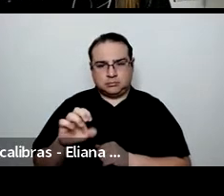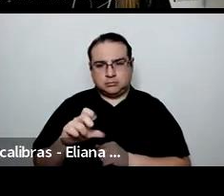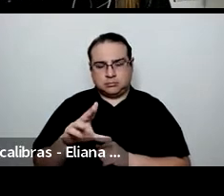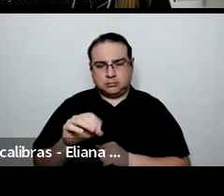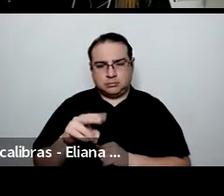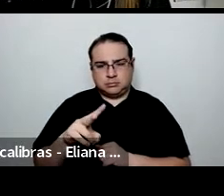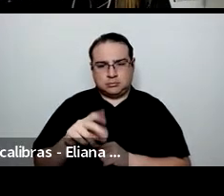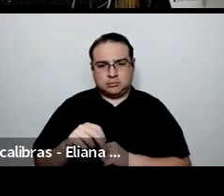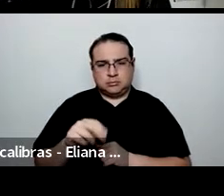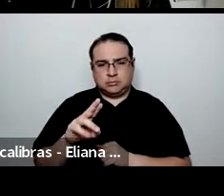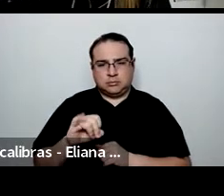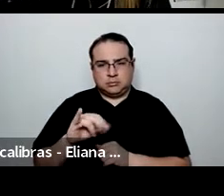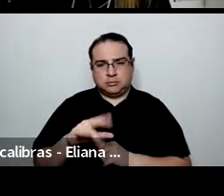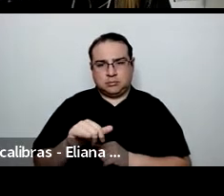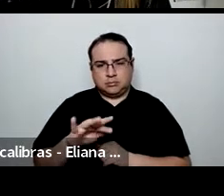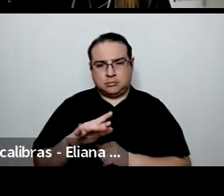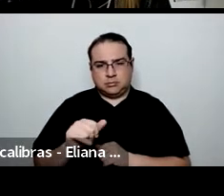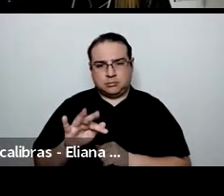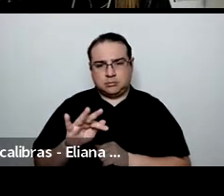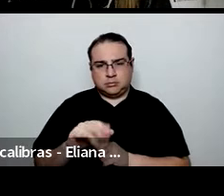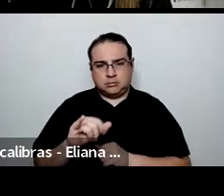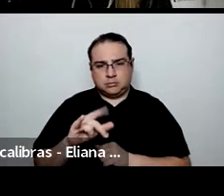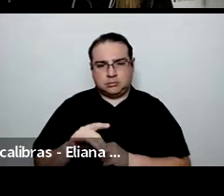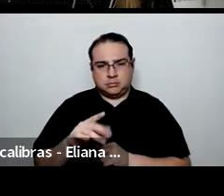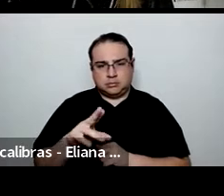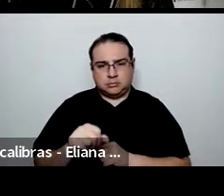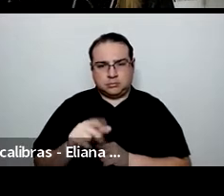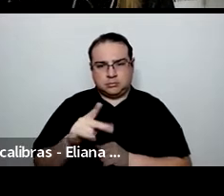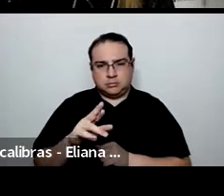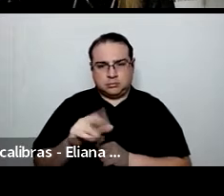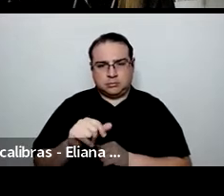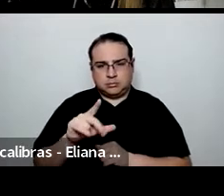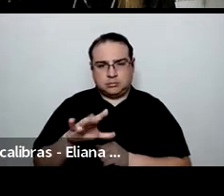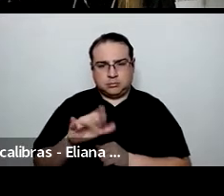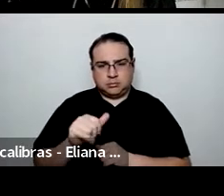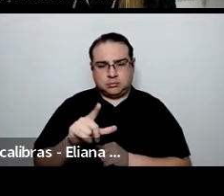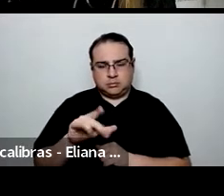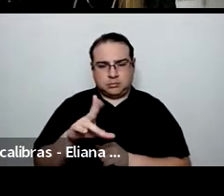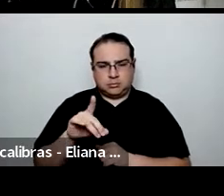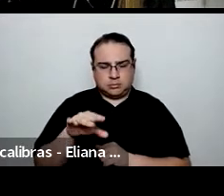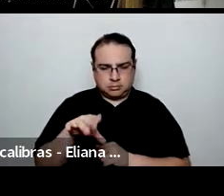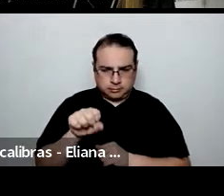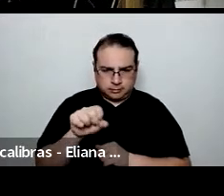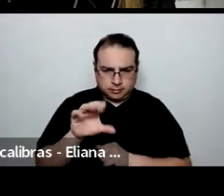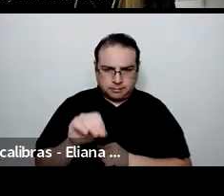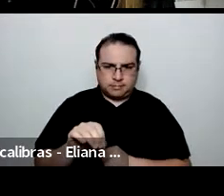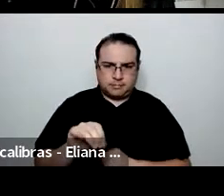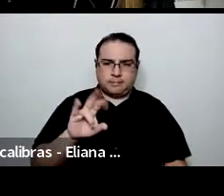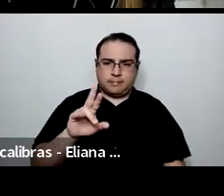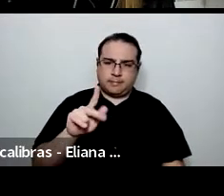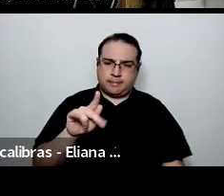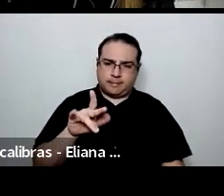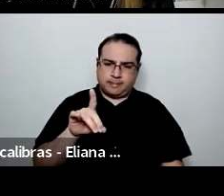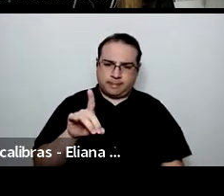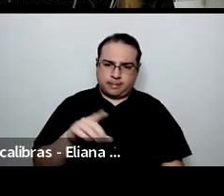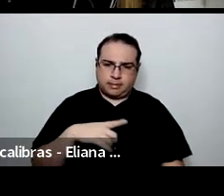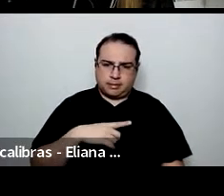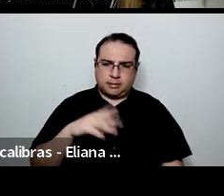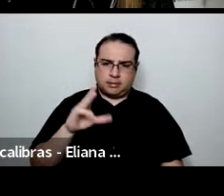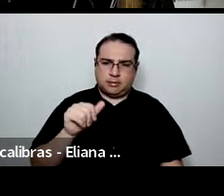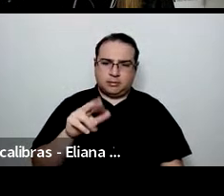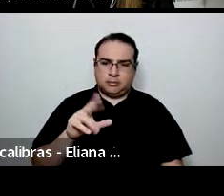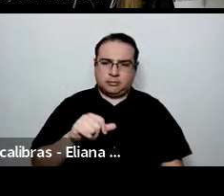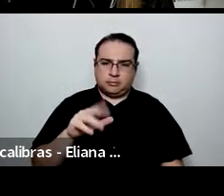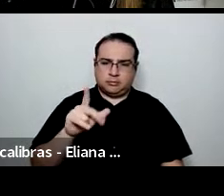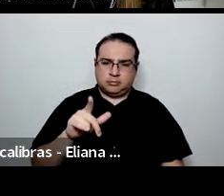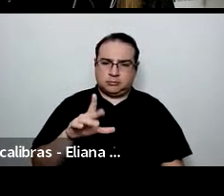Inácio Ferreira Fábio Júnior do Nascimento Pinheiro Raimundo Lima Lindoso Oi Daiana Gomes Rodrigues Mourão